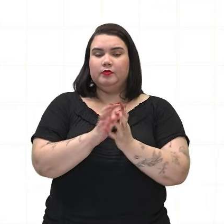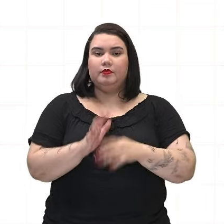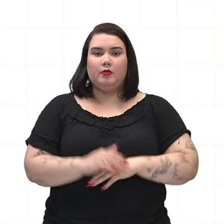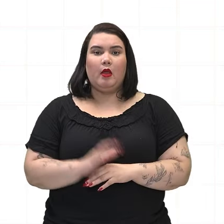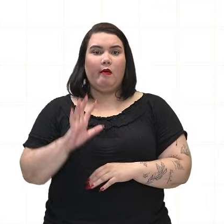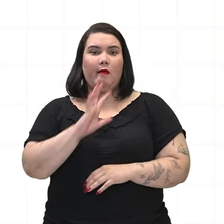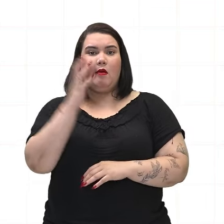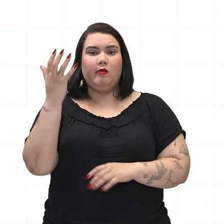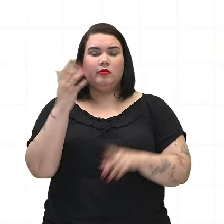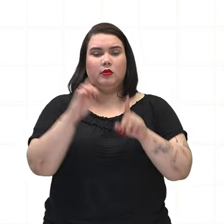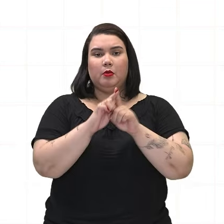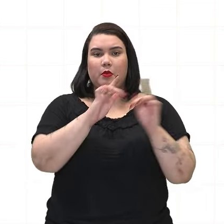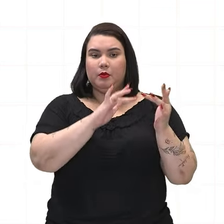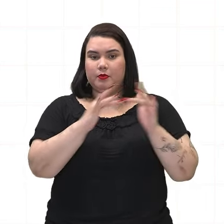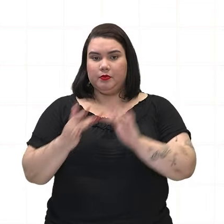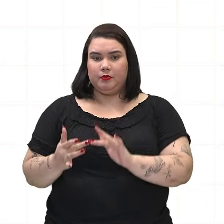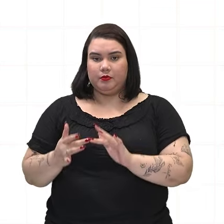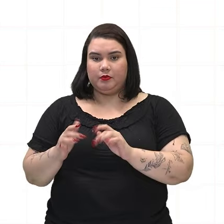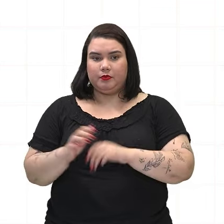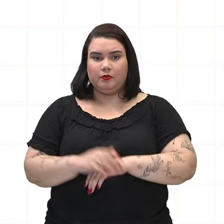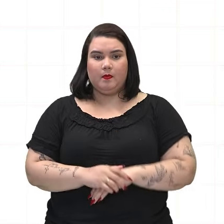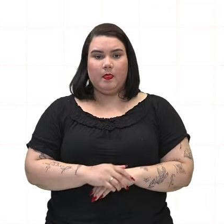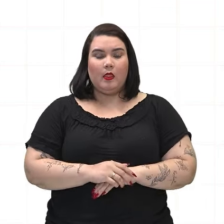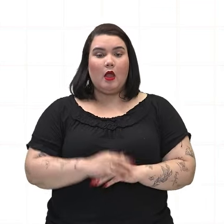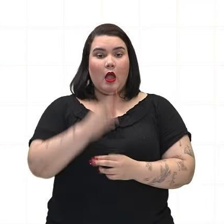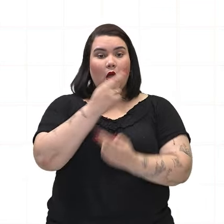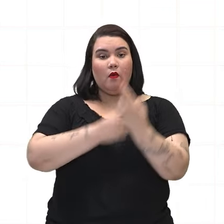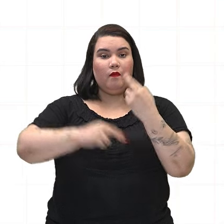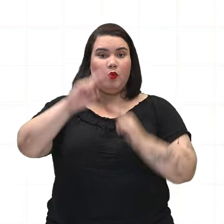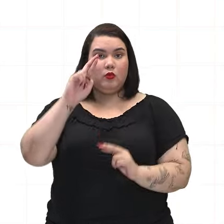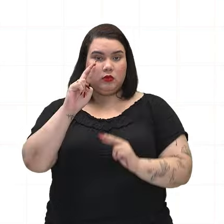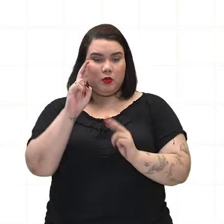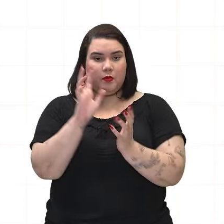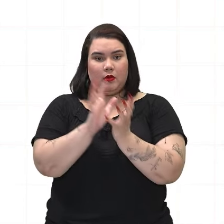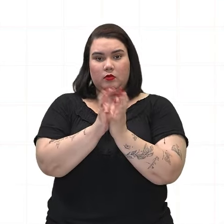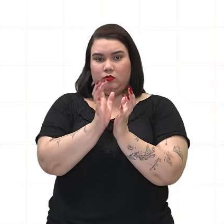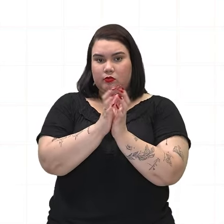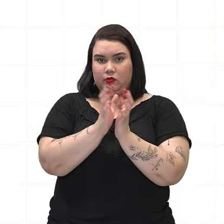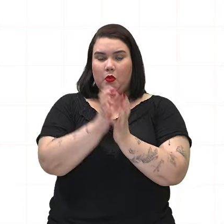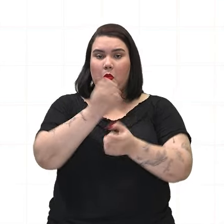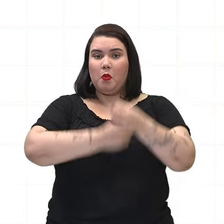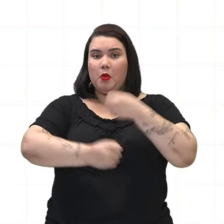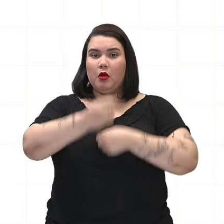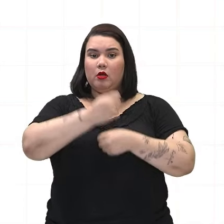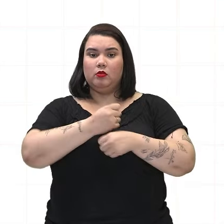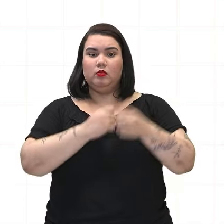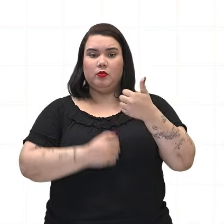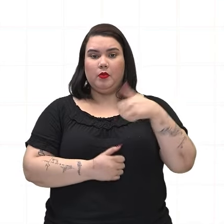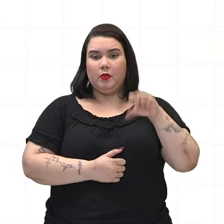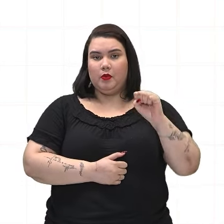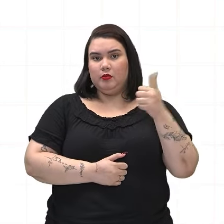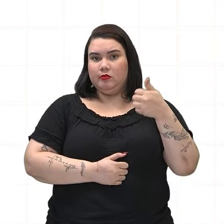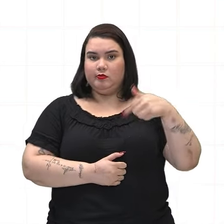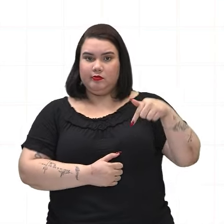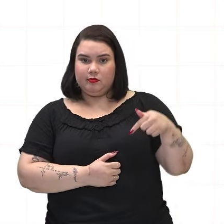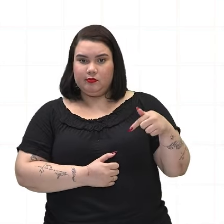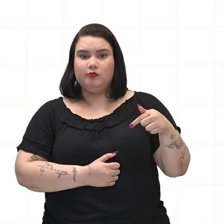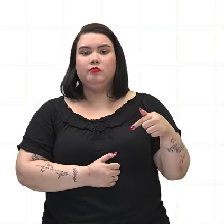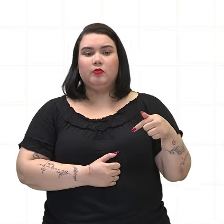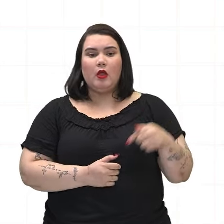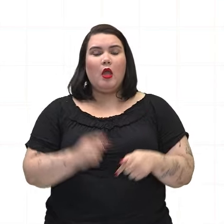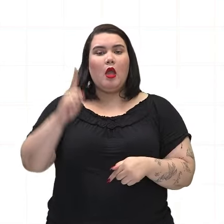entender. A insurreição pernambucana, também conhecida como Revolução de